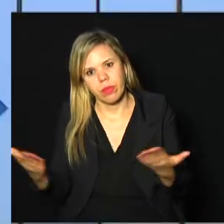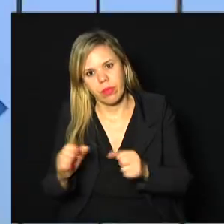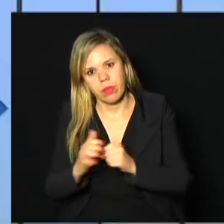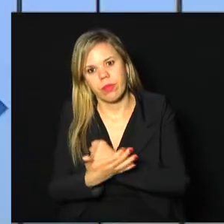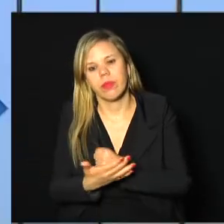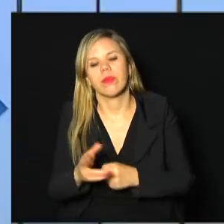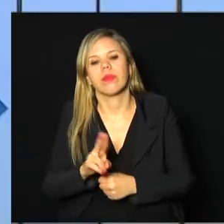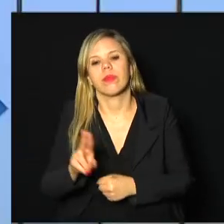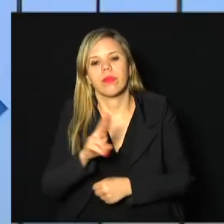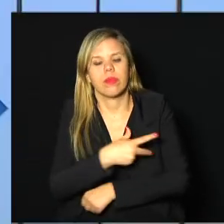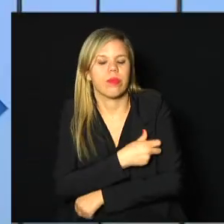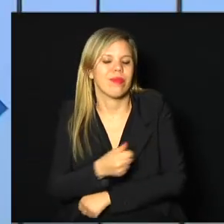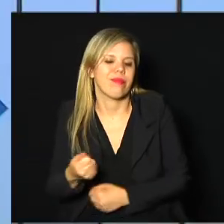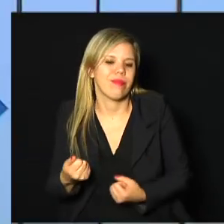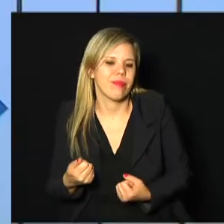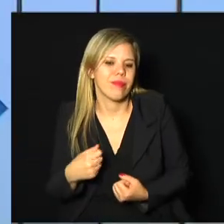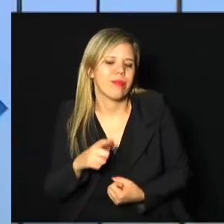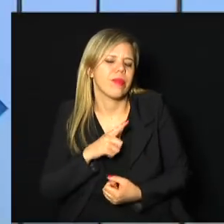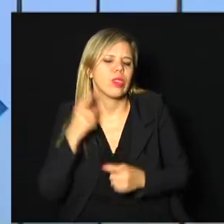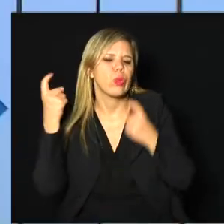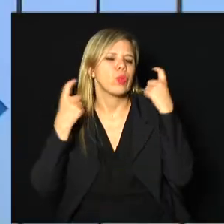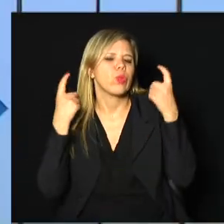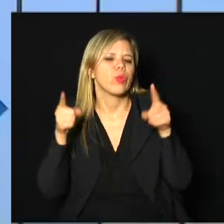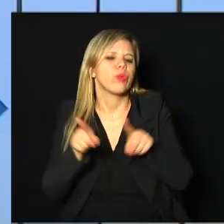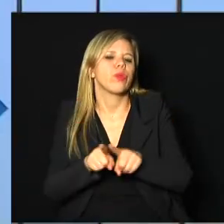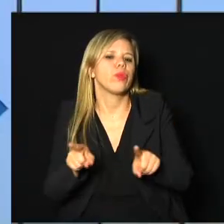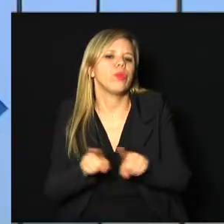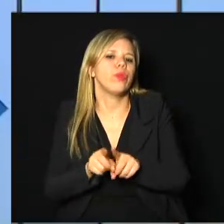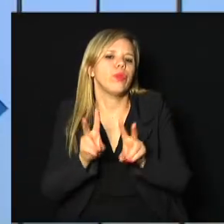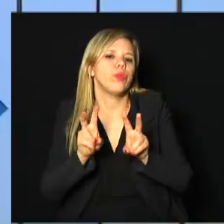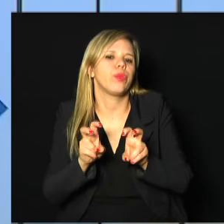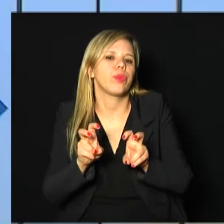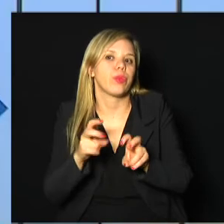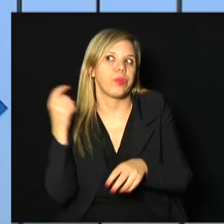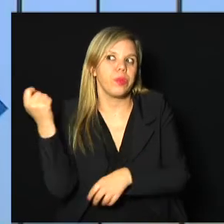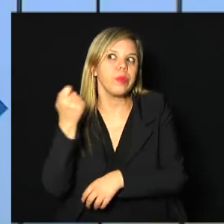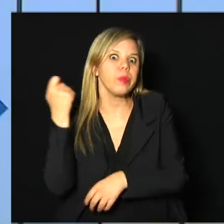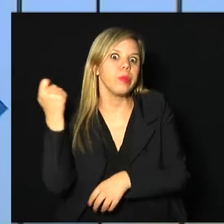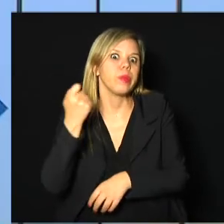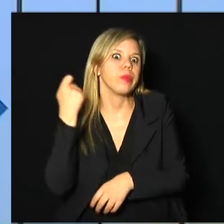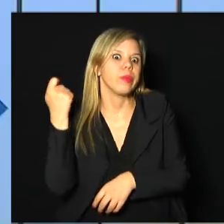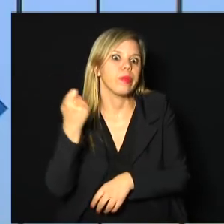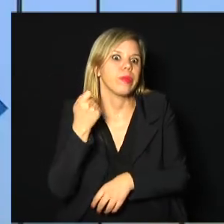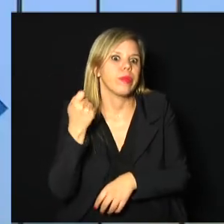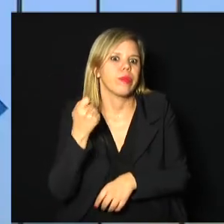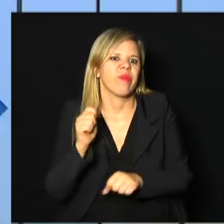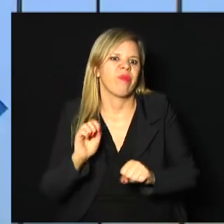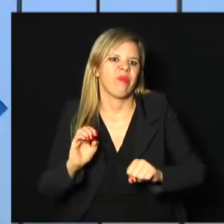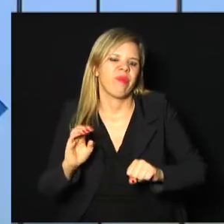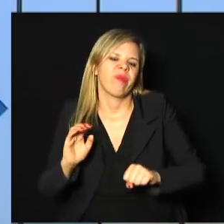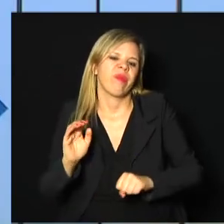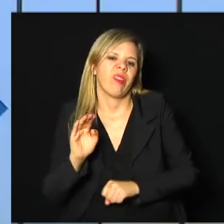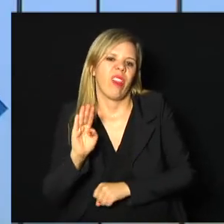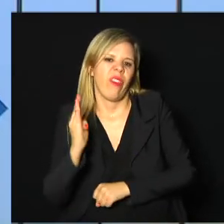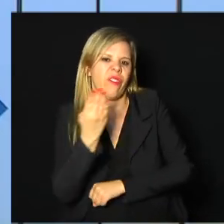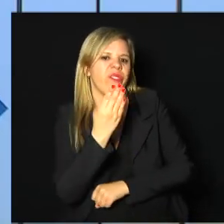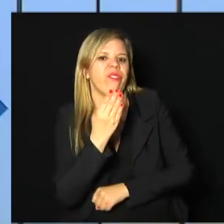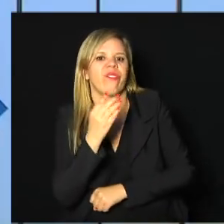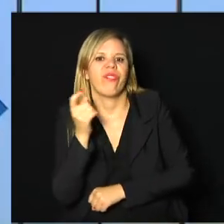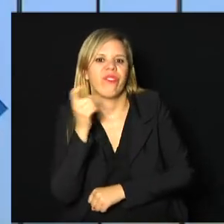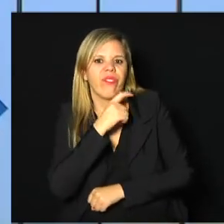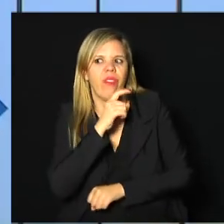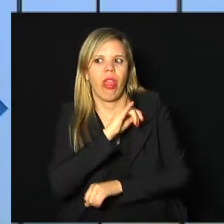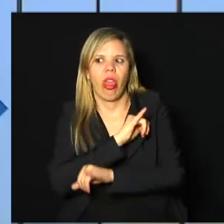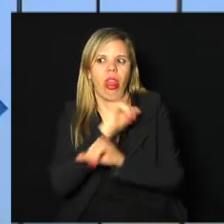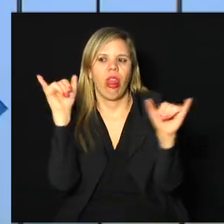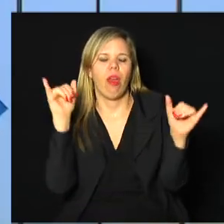é para a Covid-19. Ô, doutora, a gente tem que se preocupar também com um assunto bastante grave, que são as fake news, né? Porque